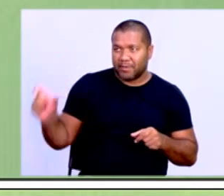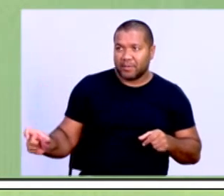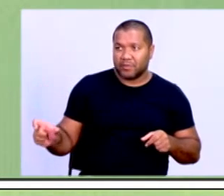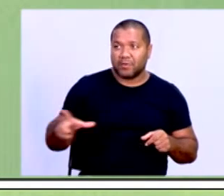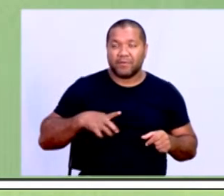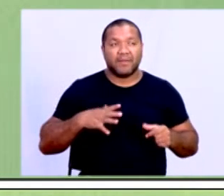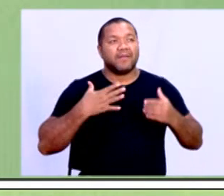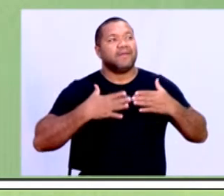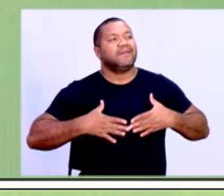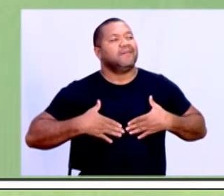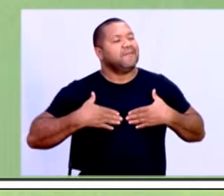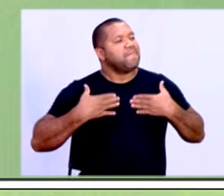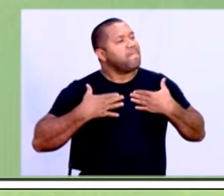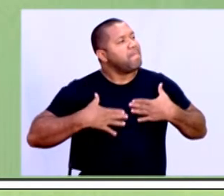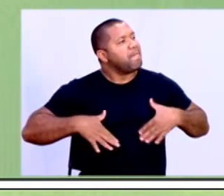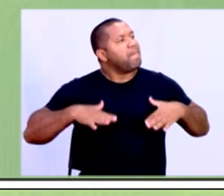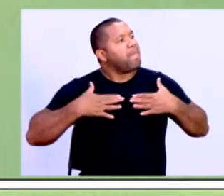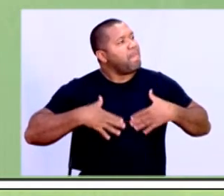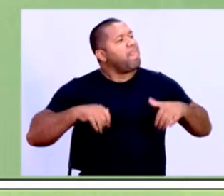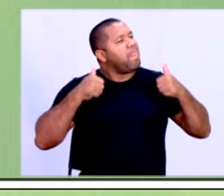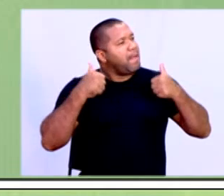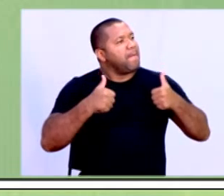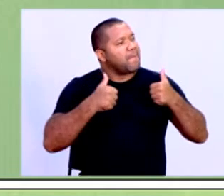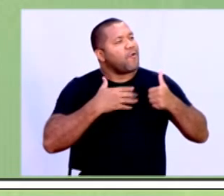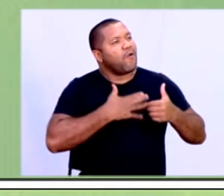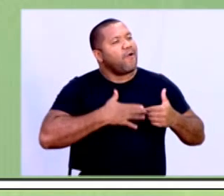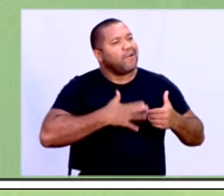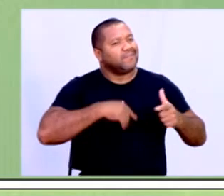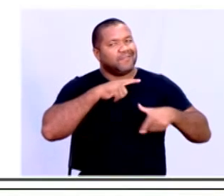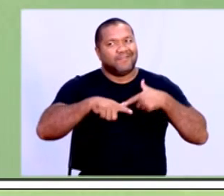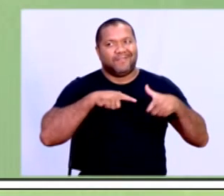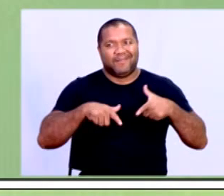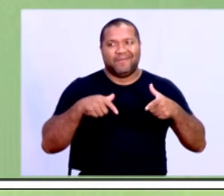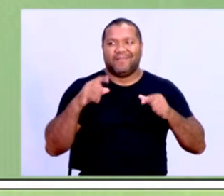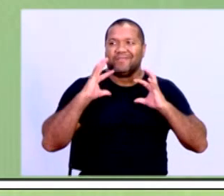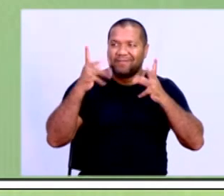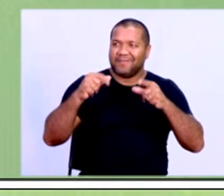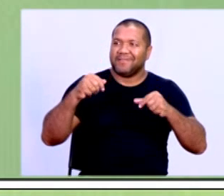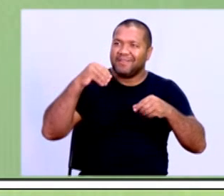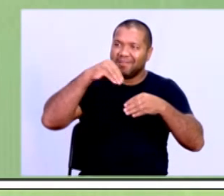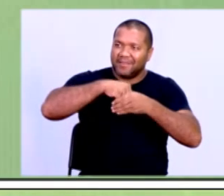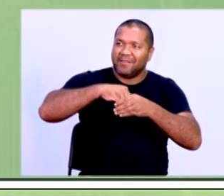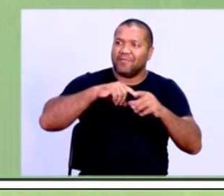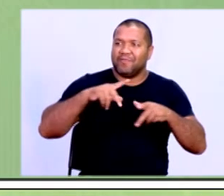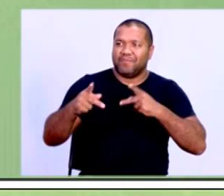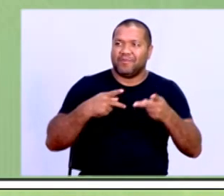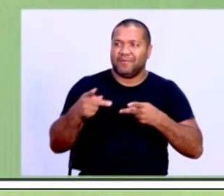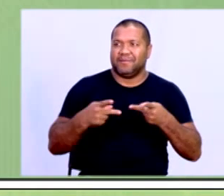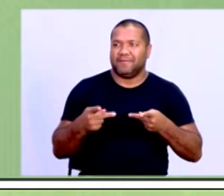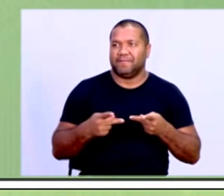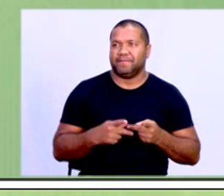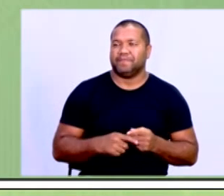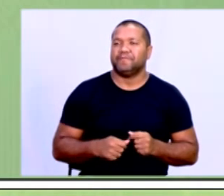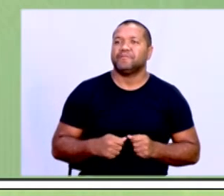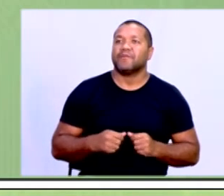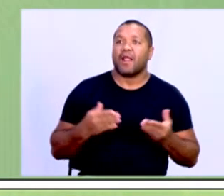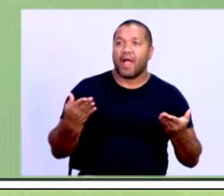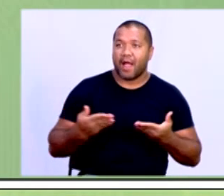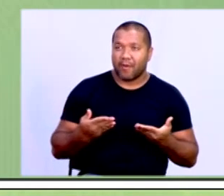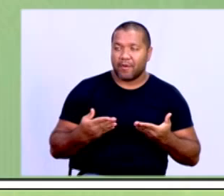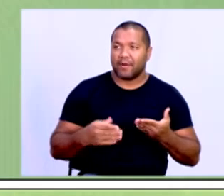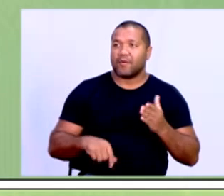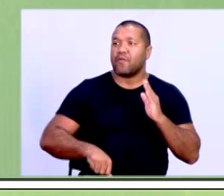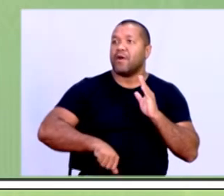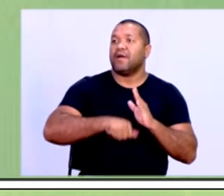estão envolvidos no projeto, certo? Vamos ver agora quais são as